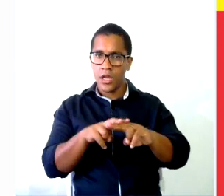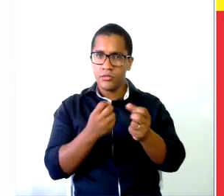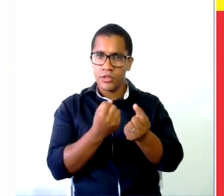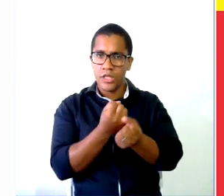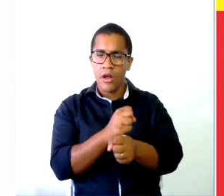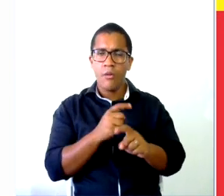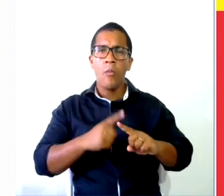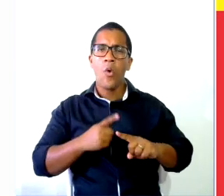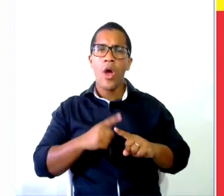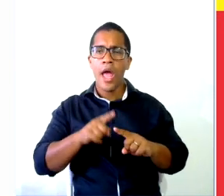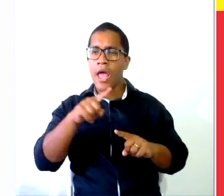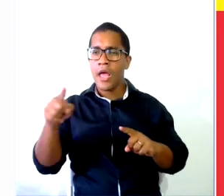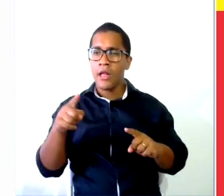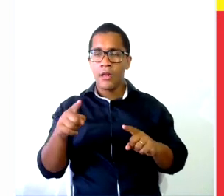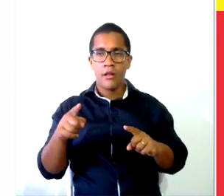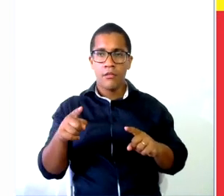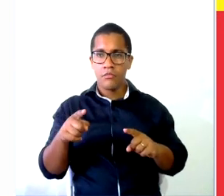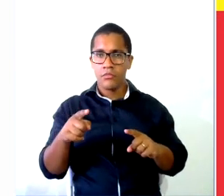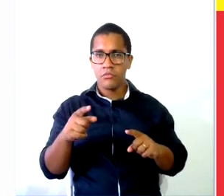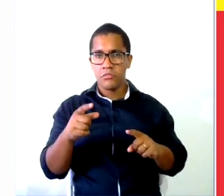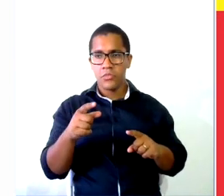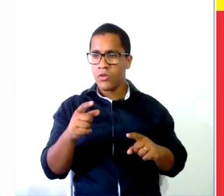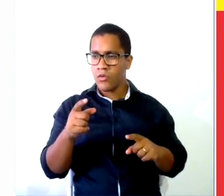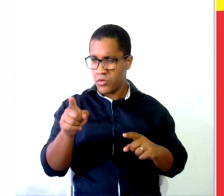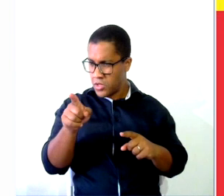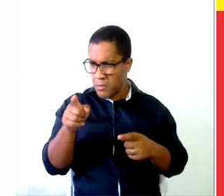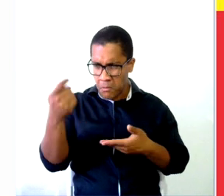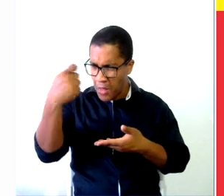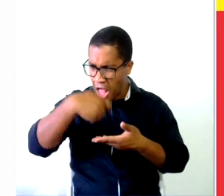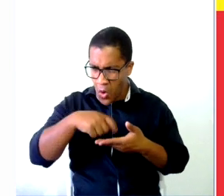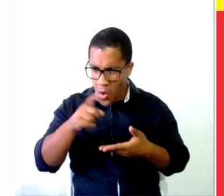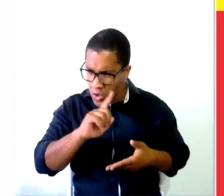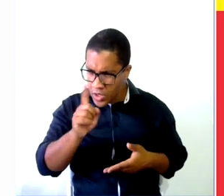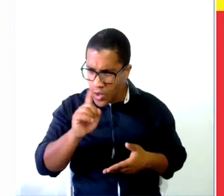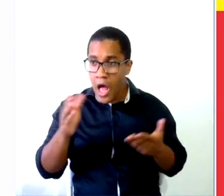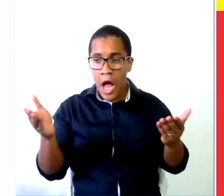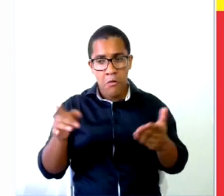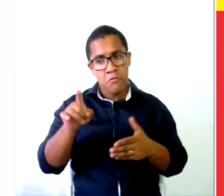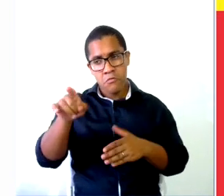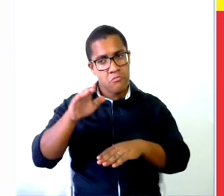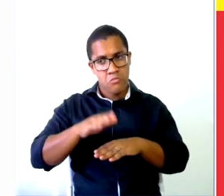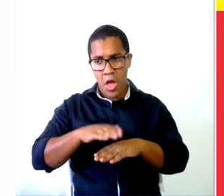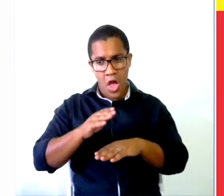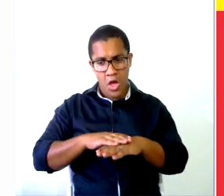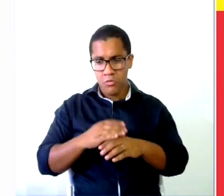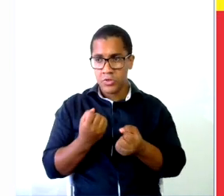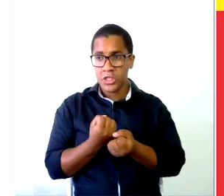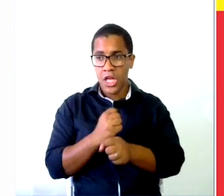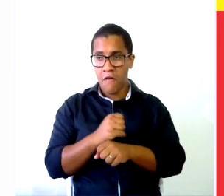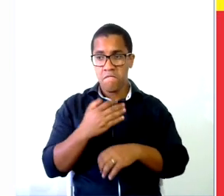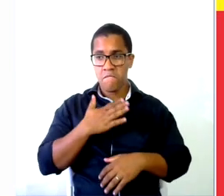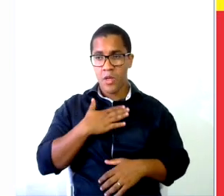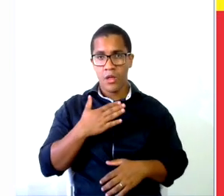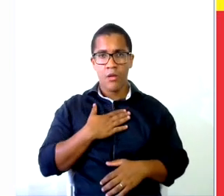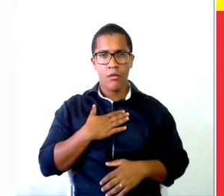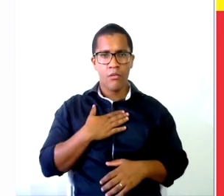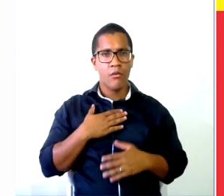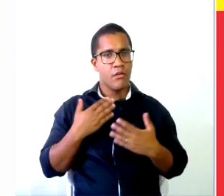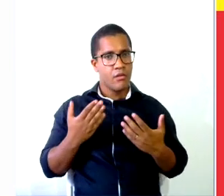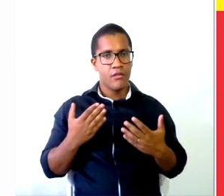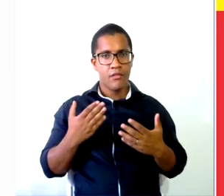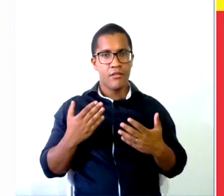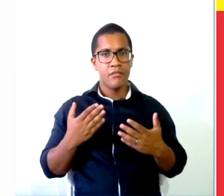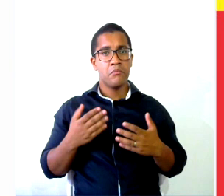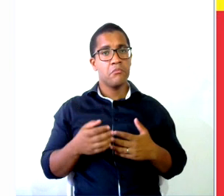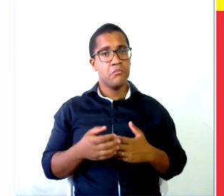horror! Então o cara não pagou a dívida, não, você vai ser um escravo. Então era até vendido aos